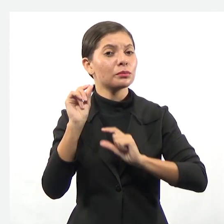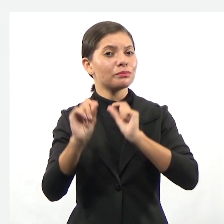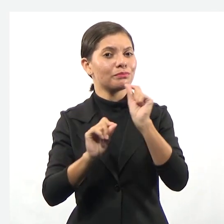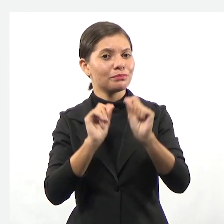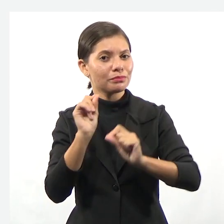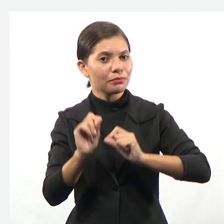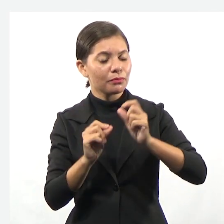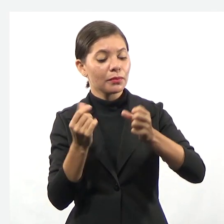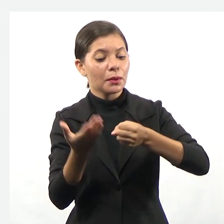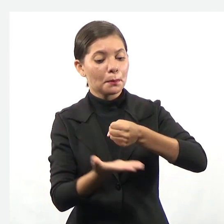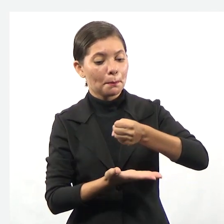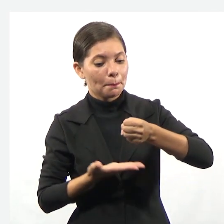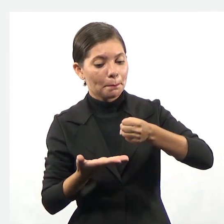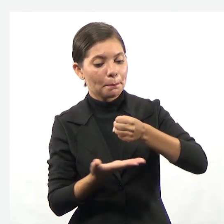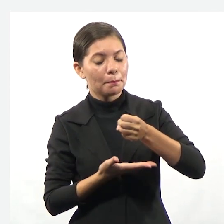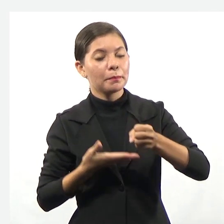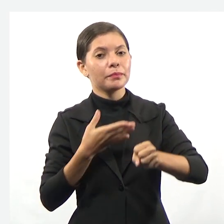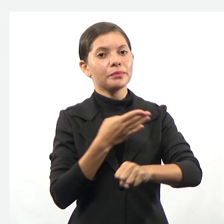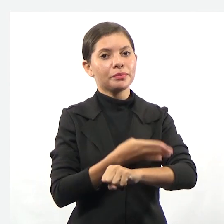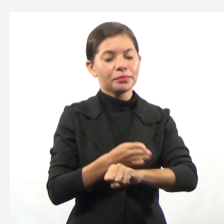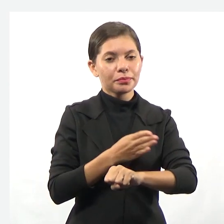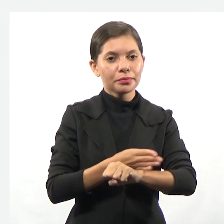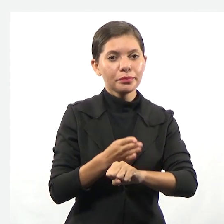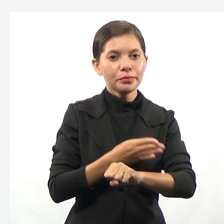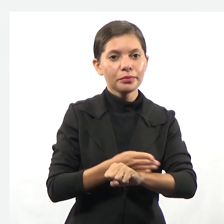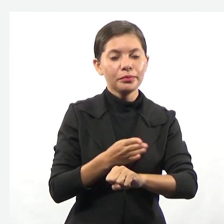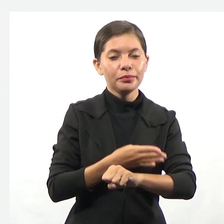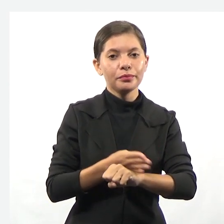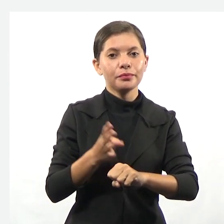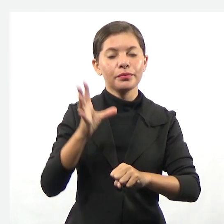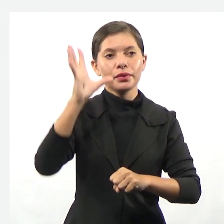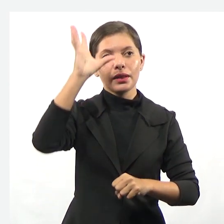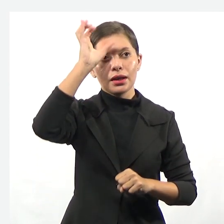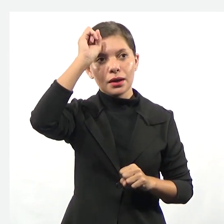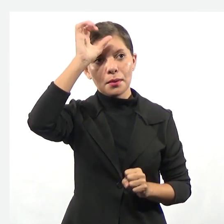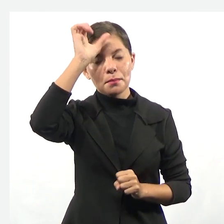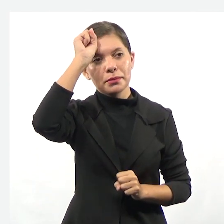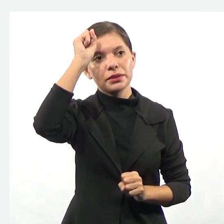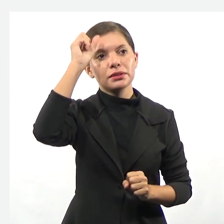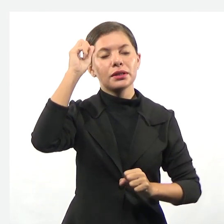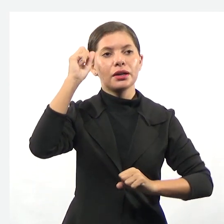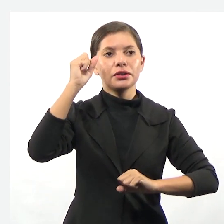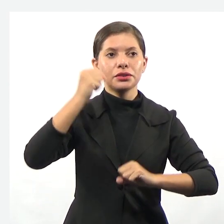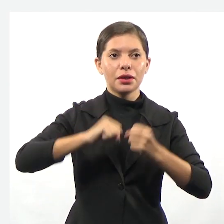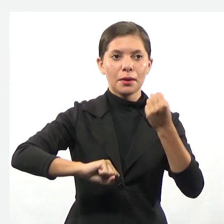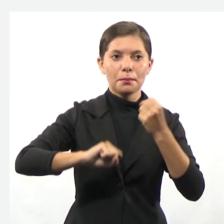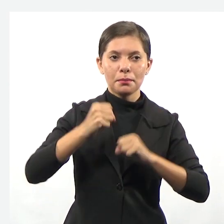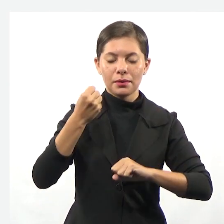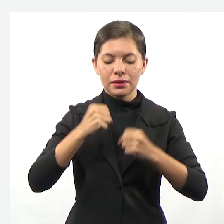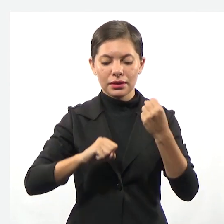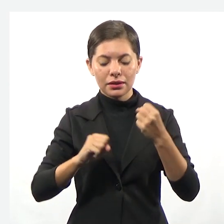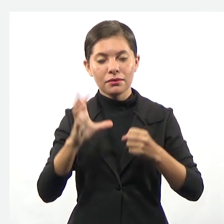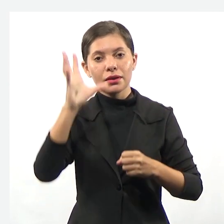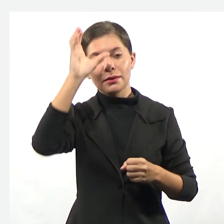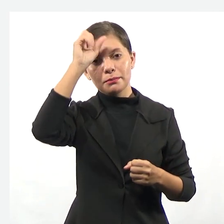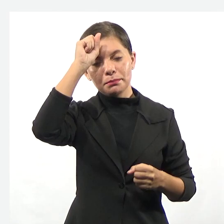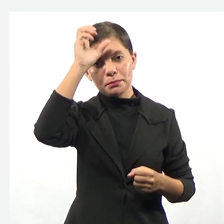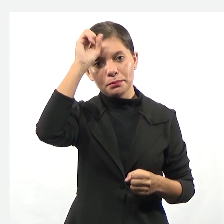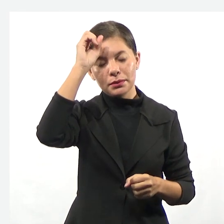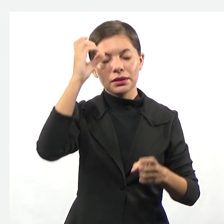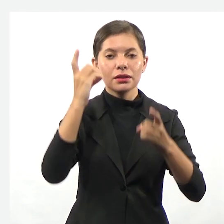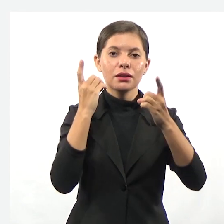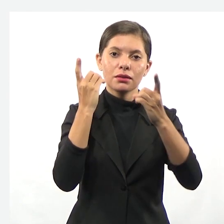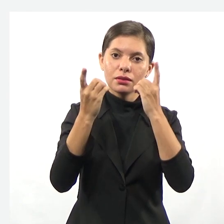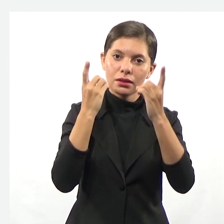a máquina vai aprender a lidar com esses dados e aí conseguir, em cima dessa base, desse conhecimento construído,